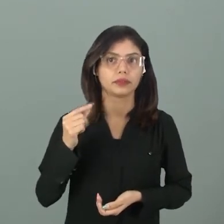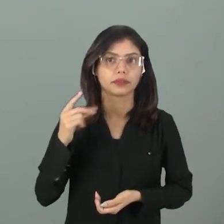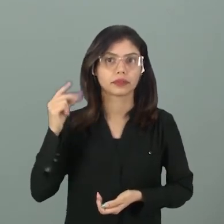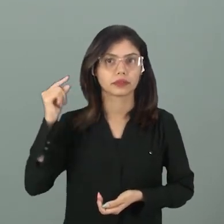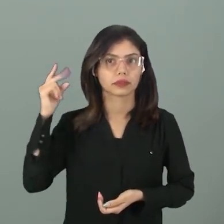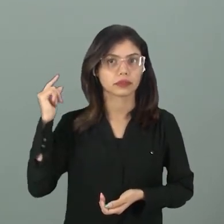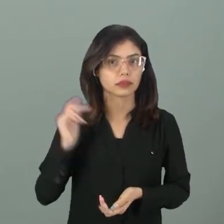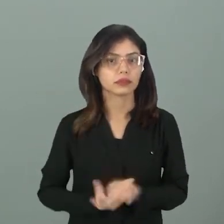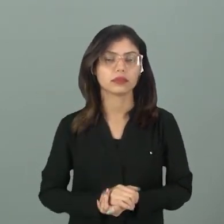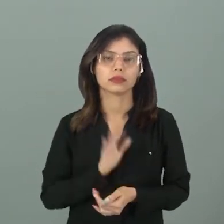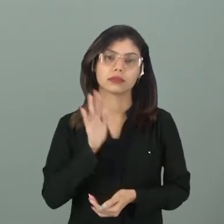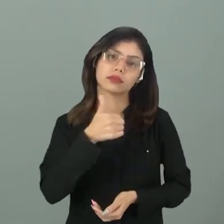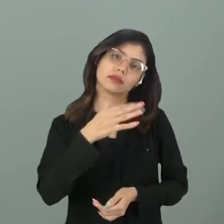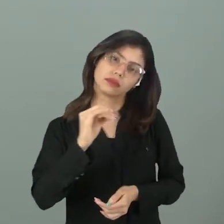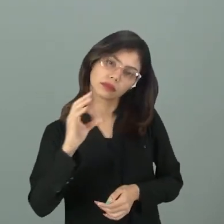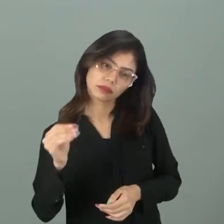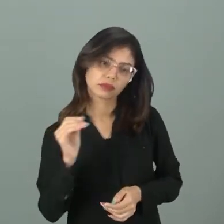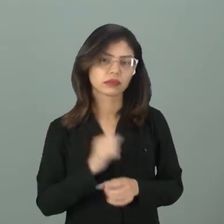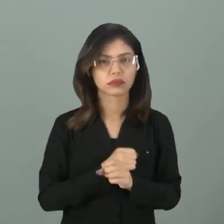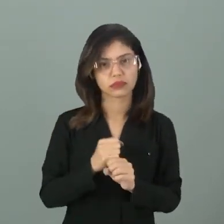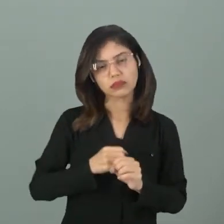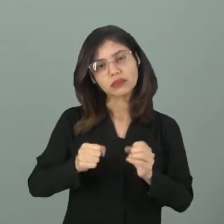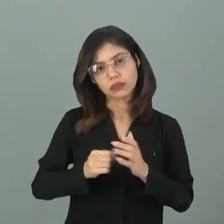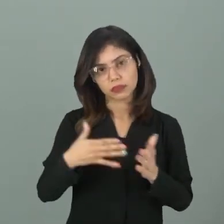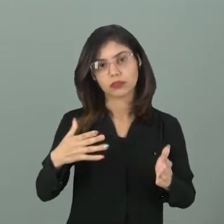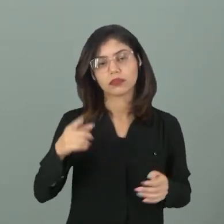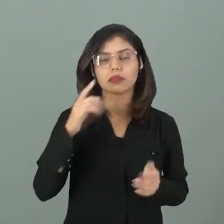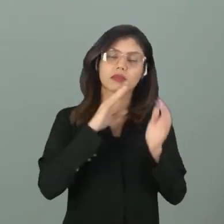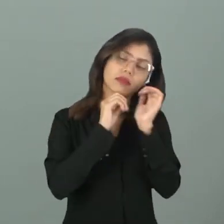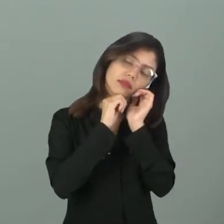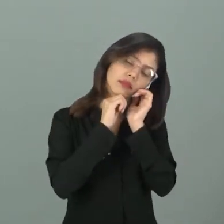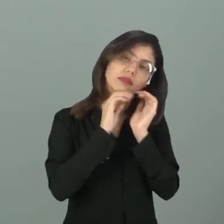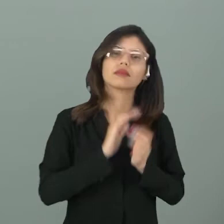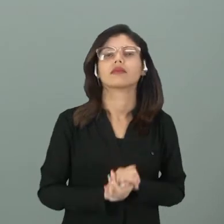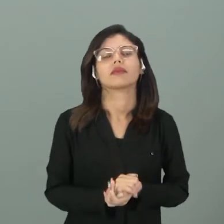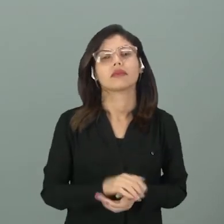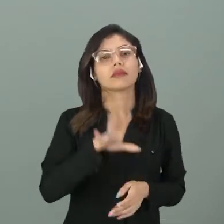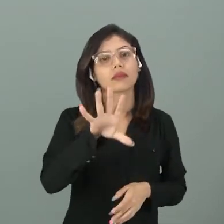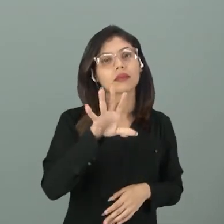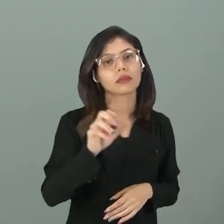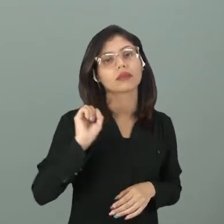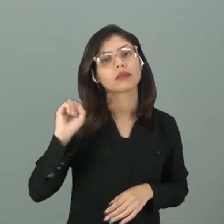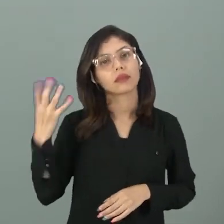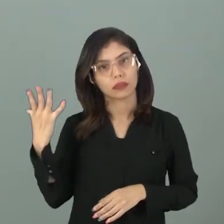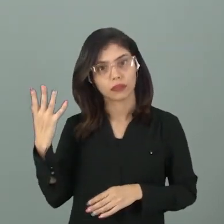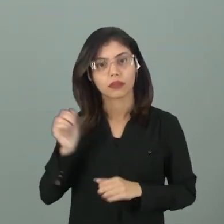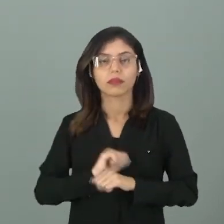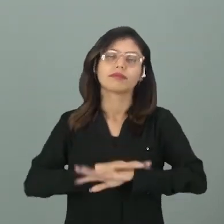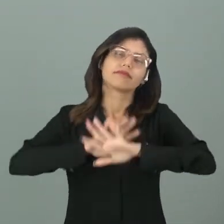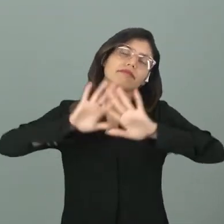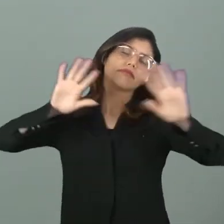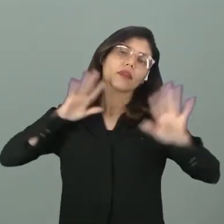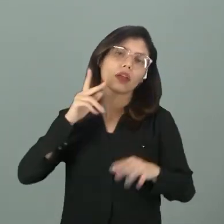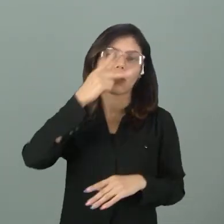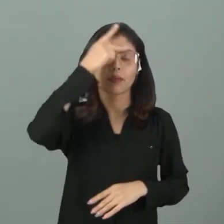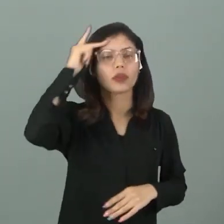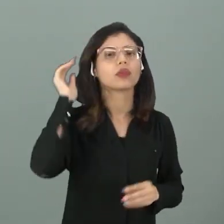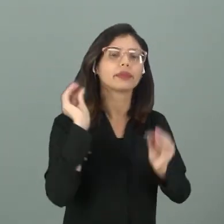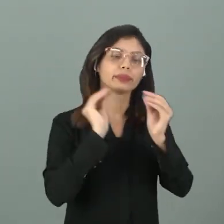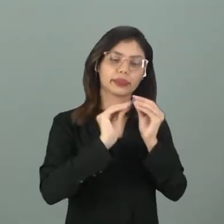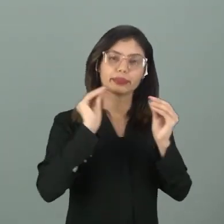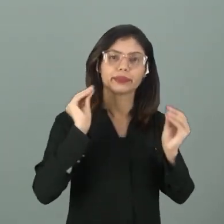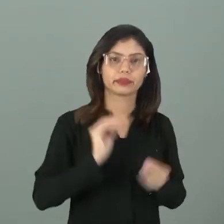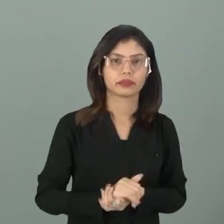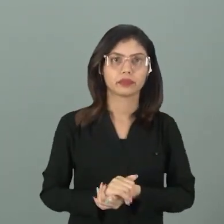tempo. Tem história que é 100 anos, que eles falam, muito tempo lá dormindo. E aí, ela é acordada com o príncipe. O conflito da história da